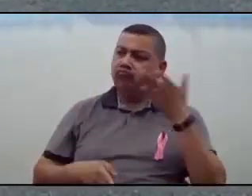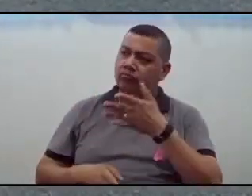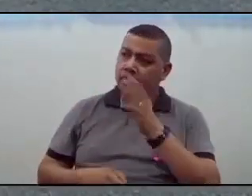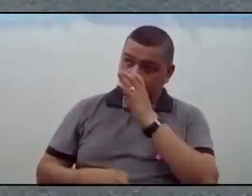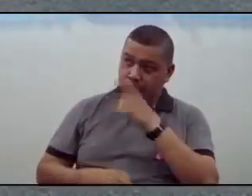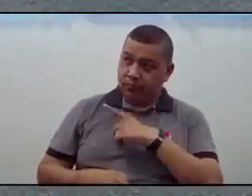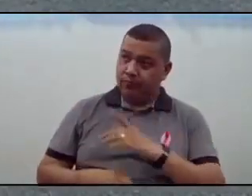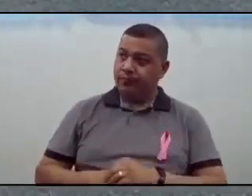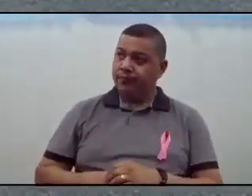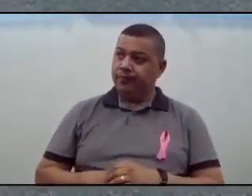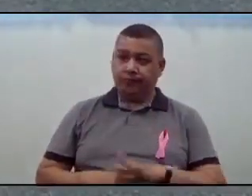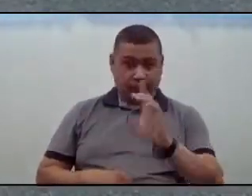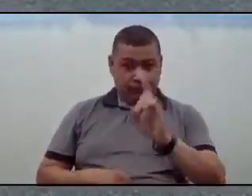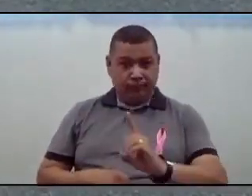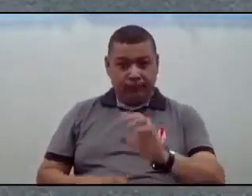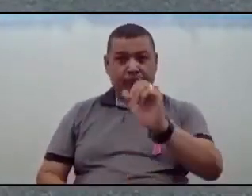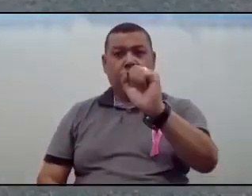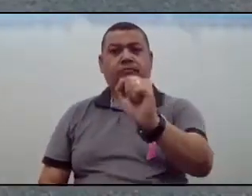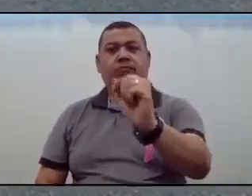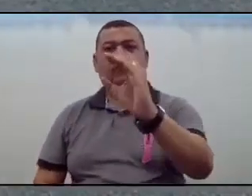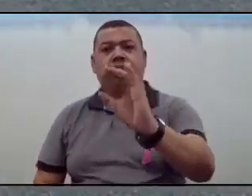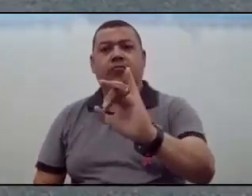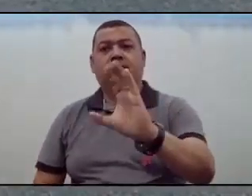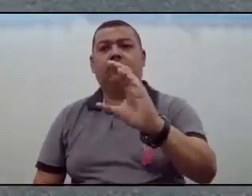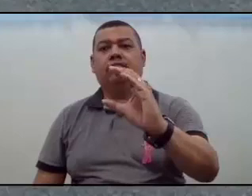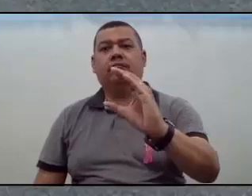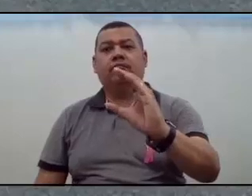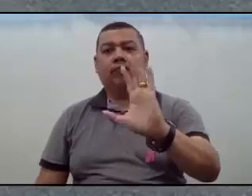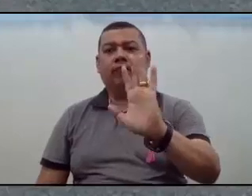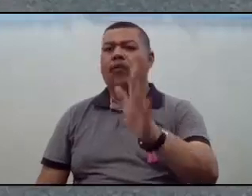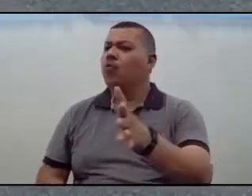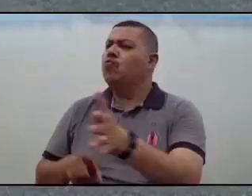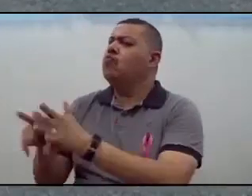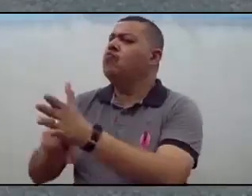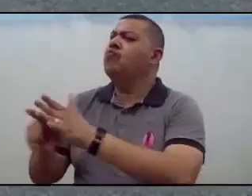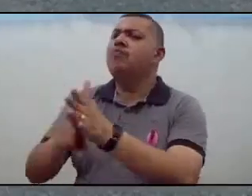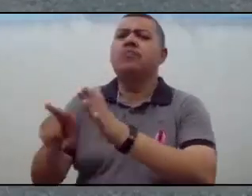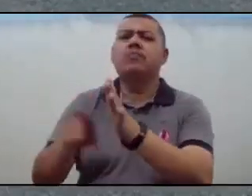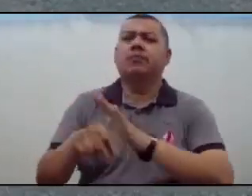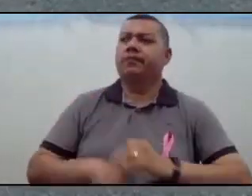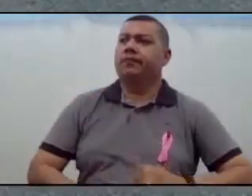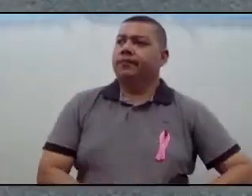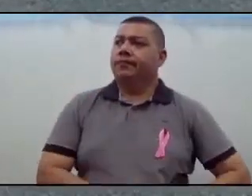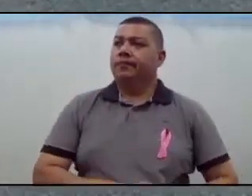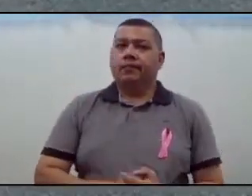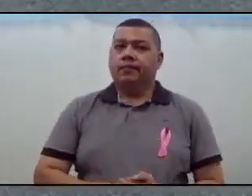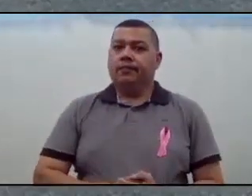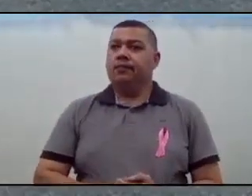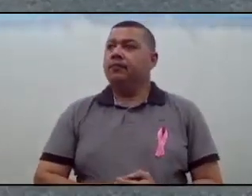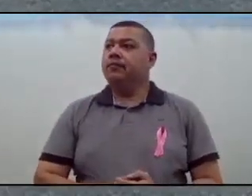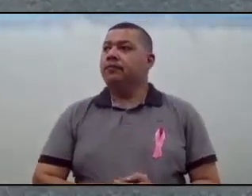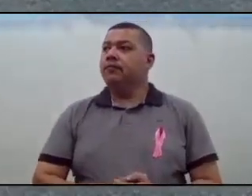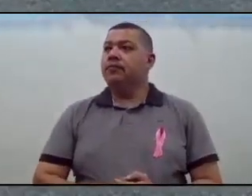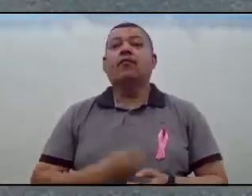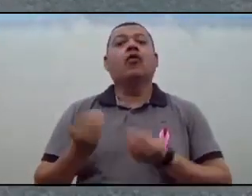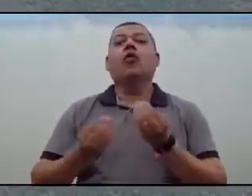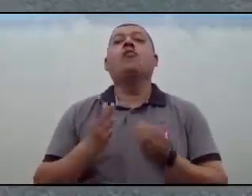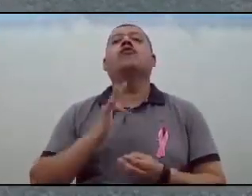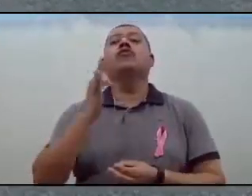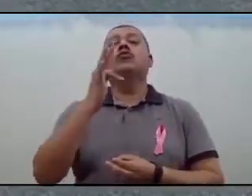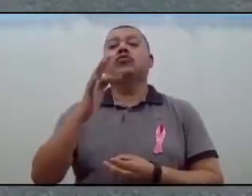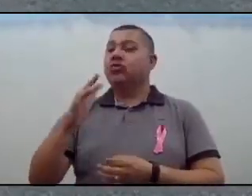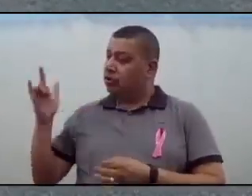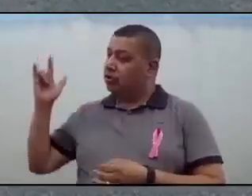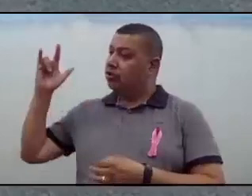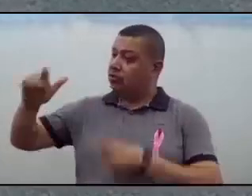da diretoria da ASIC, buscando informações, Capiche, do retorno dos voos comerciais aqui em